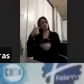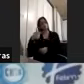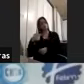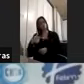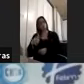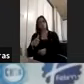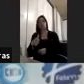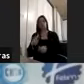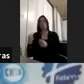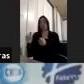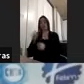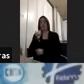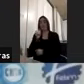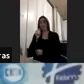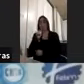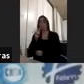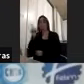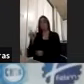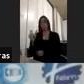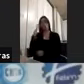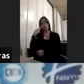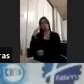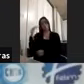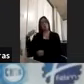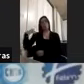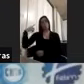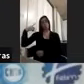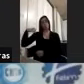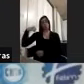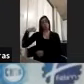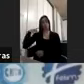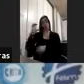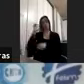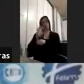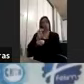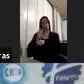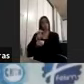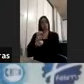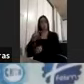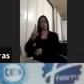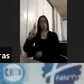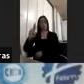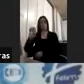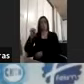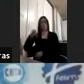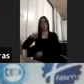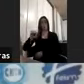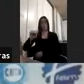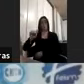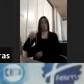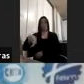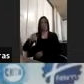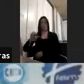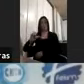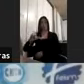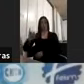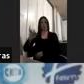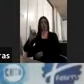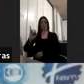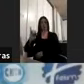live SMC o deputado estadual Romanelli, que está aqui conosco hoje, aqui numa